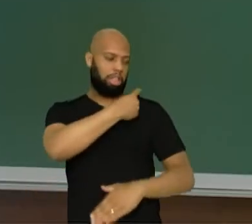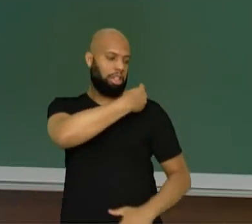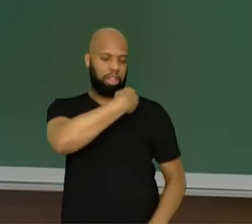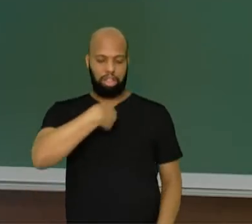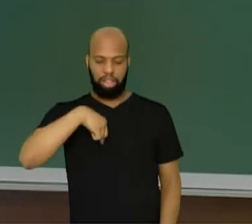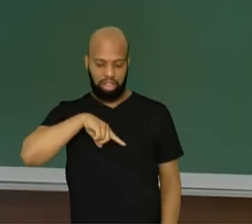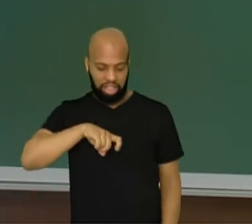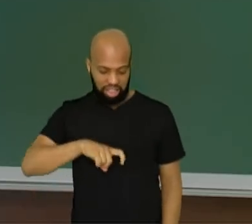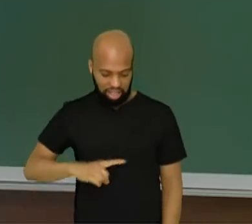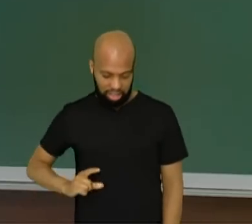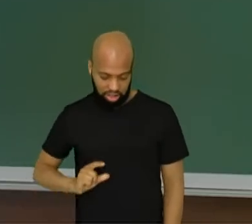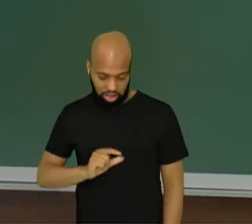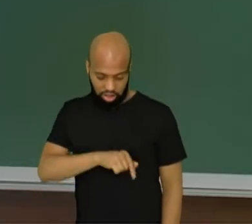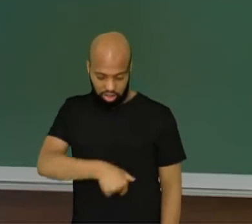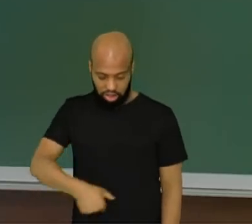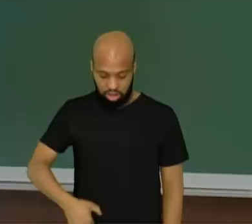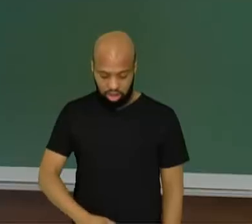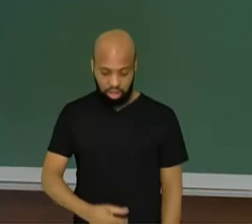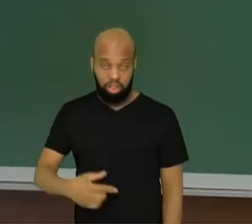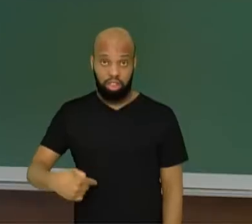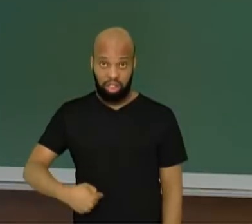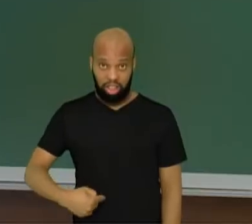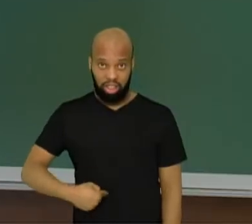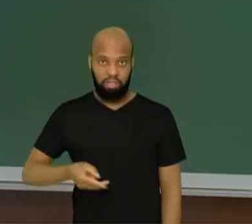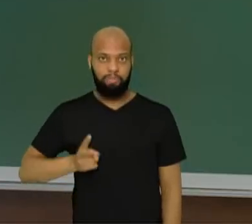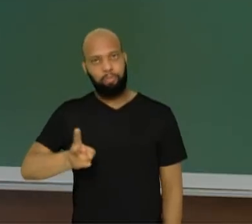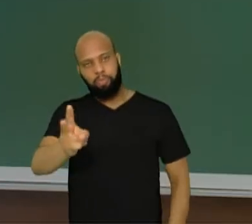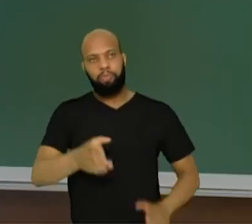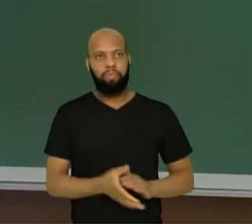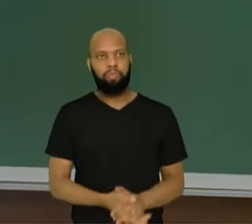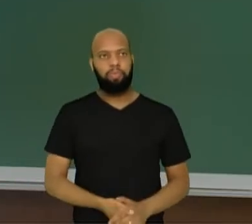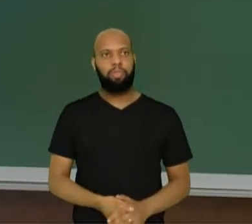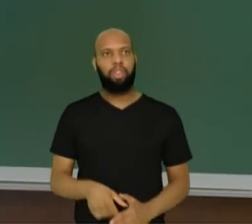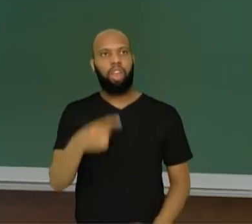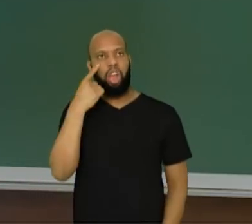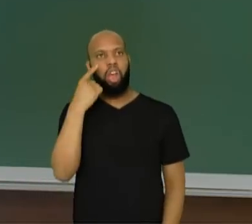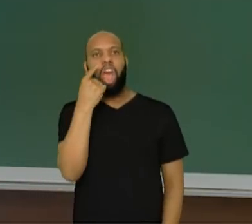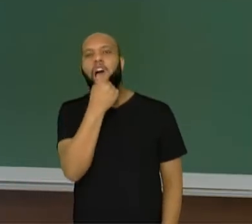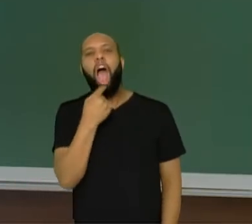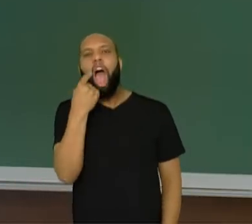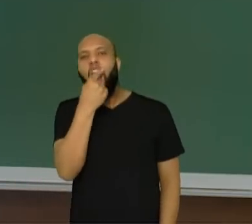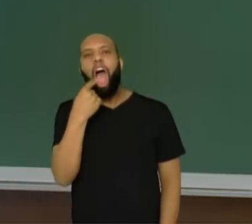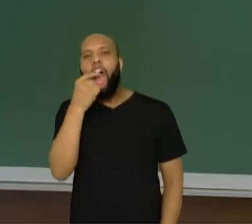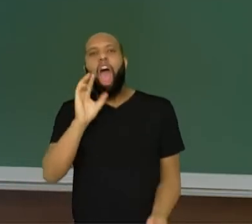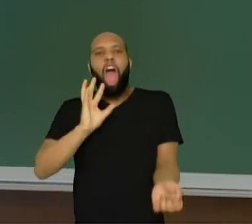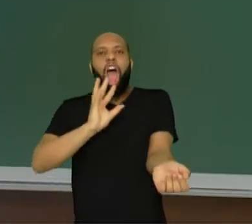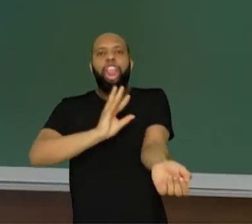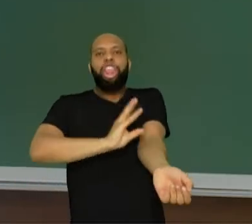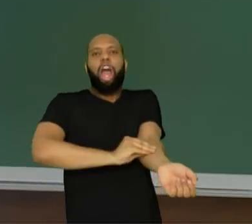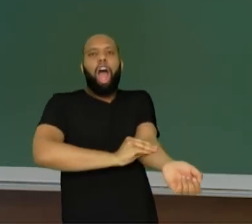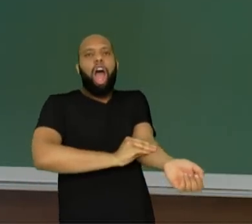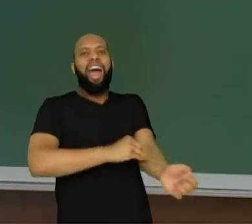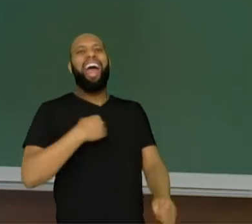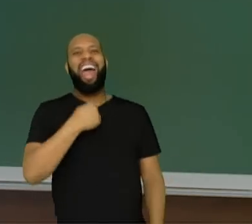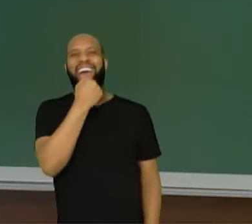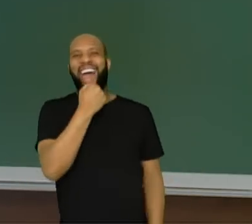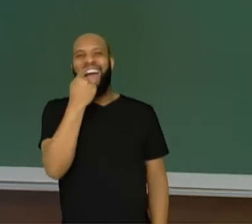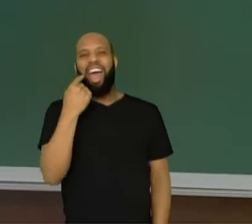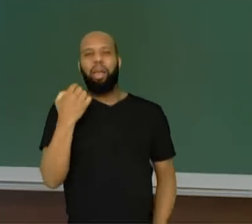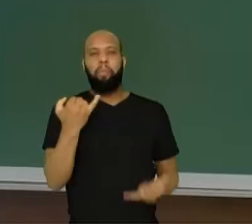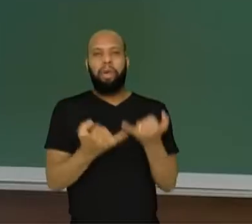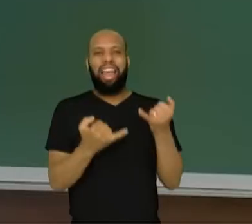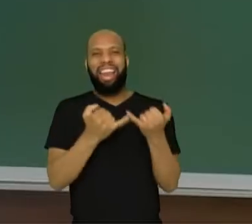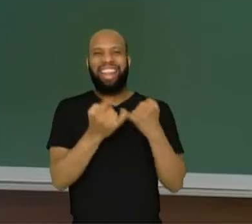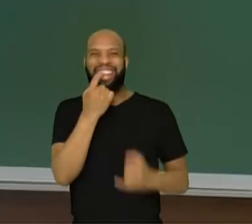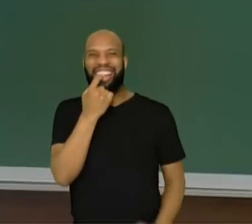nosso sistema digestório e lá ela fica, parasitando. Olha lá a boquinha do Ancylostoma duodenale com essas placas cortantes